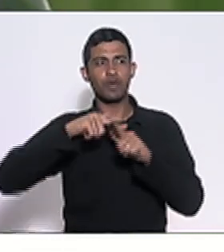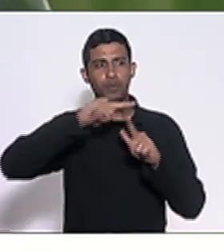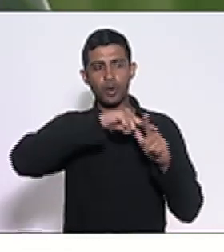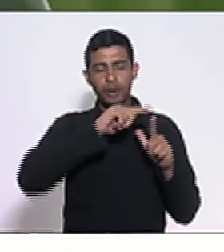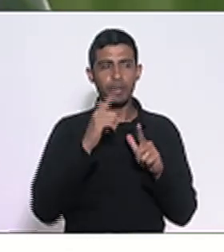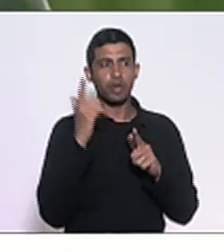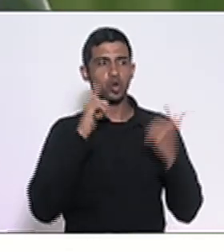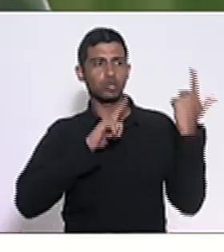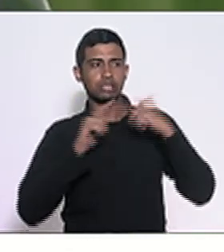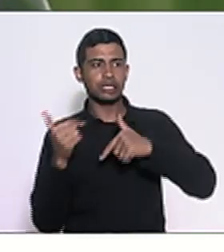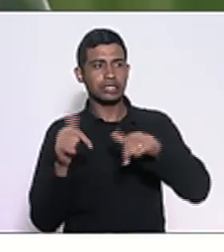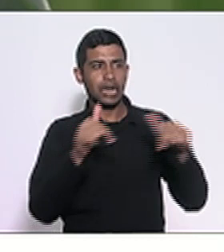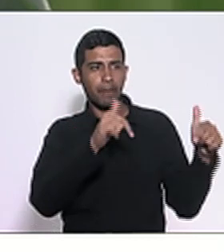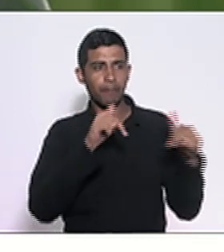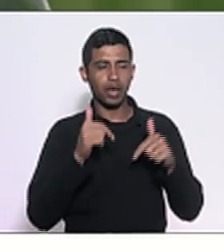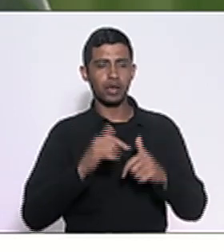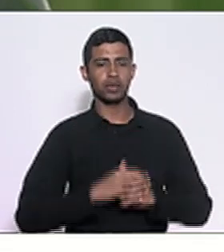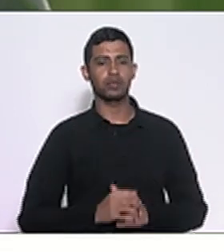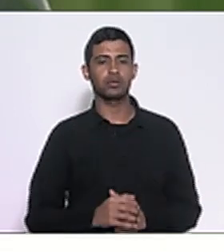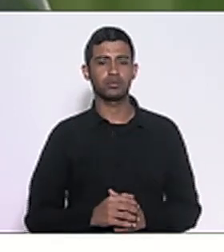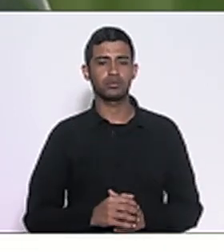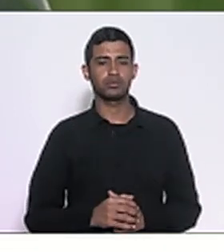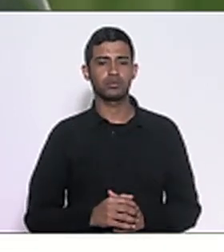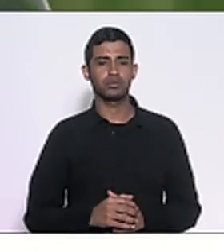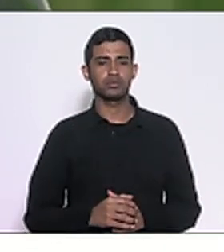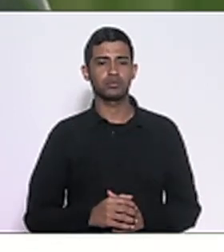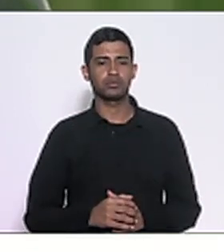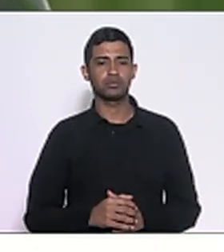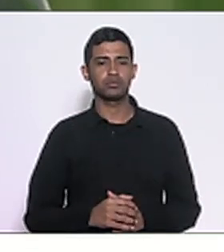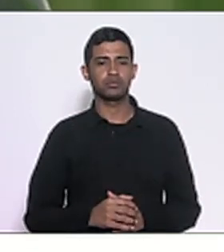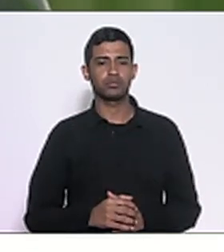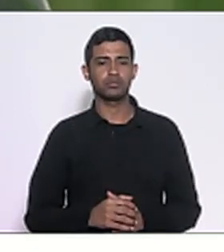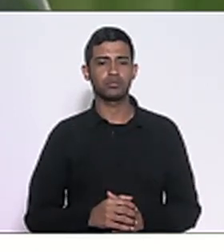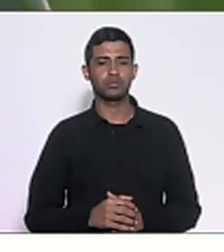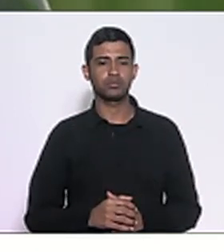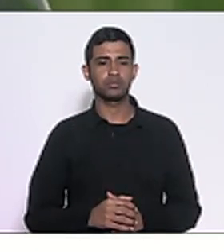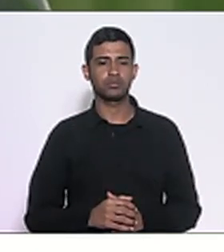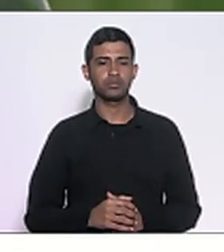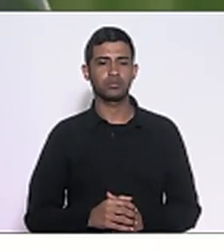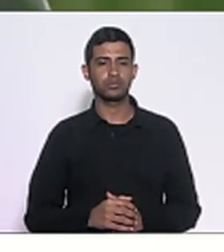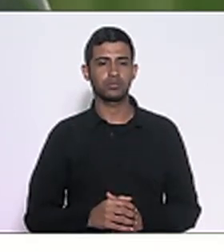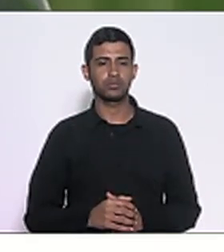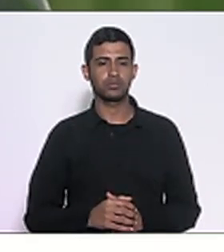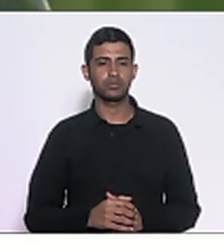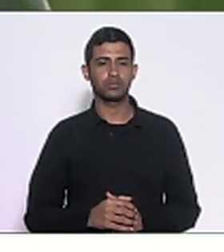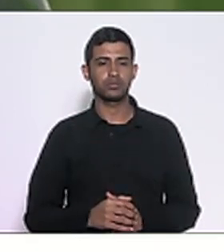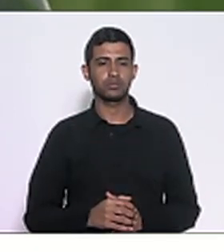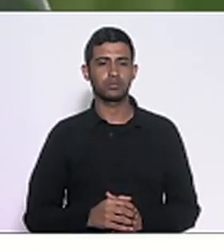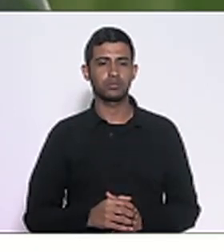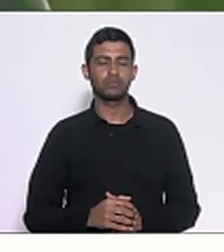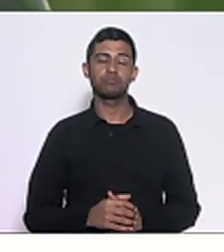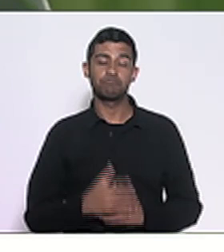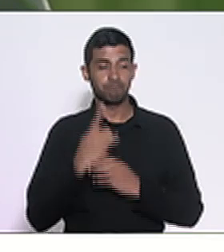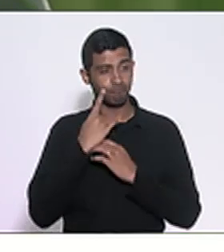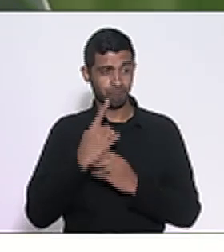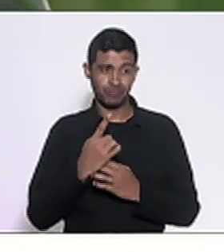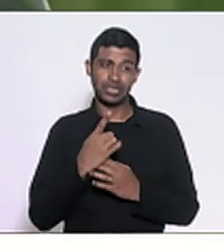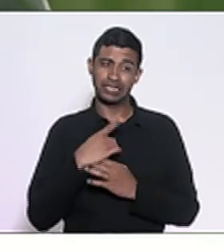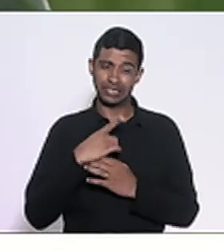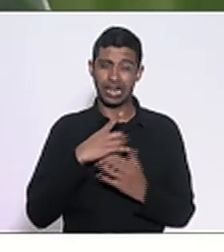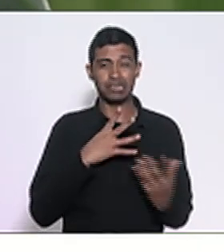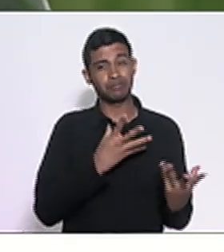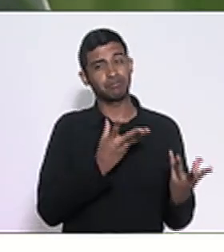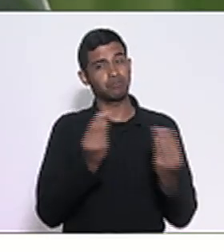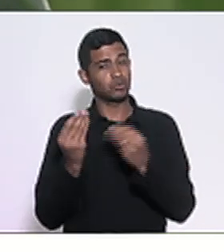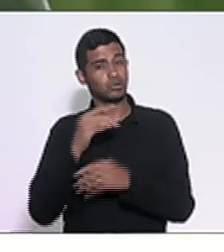produtividade, ainda estão, mesmo com toda essa conjuntura, que podemos chamar de desfavorável, vamos dizer assim, e